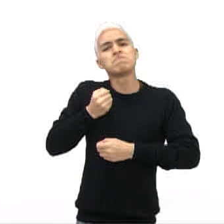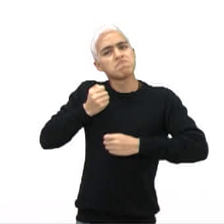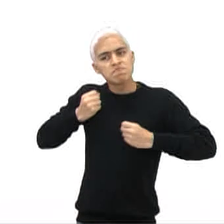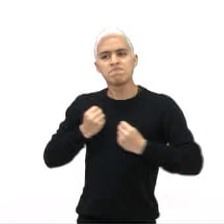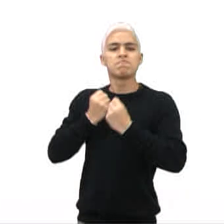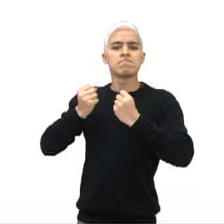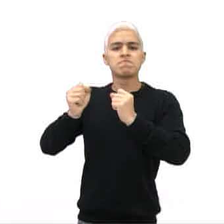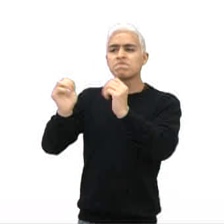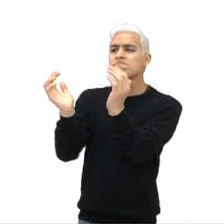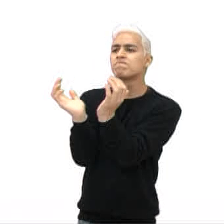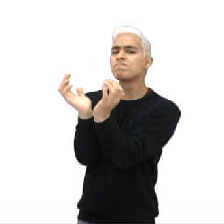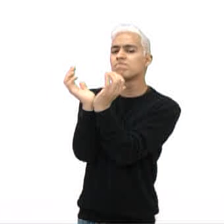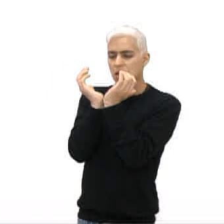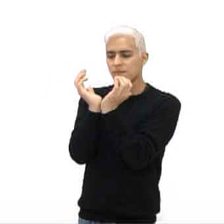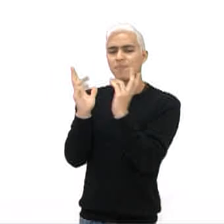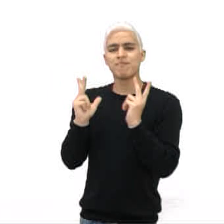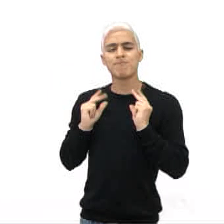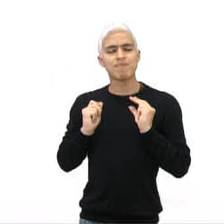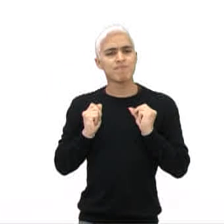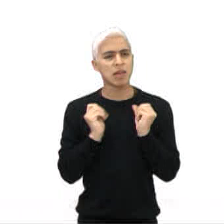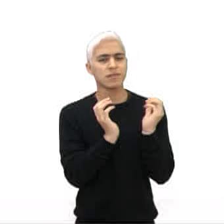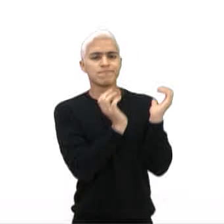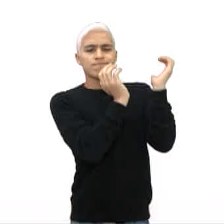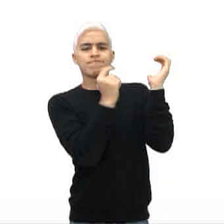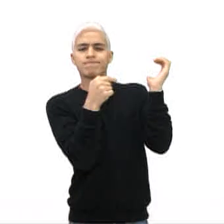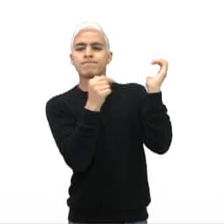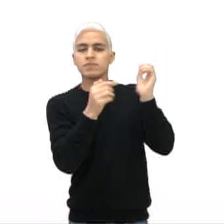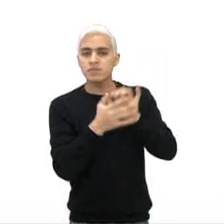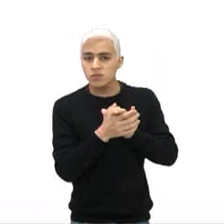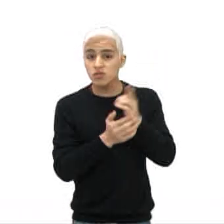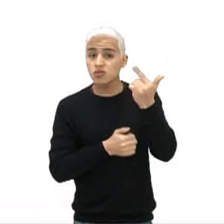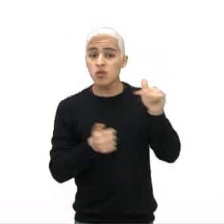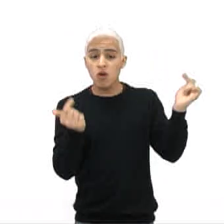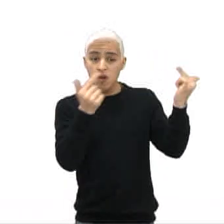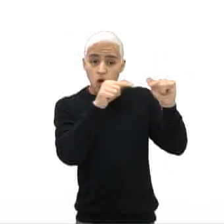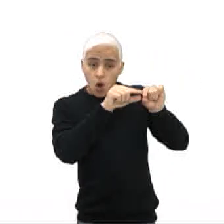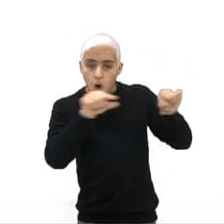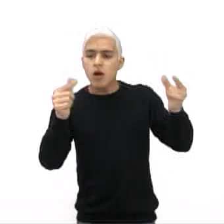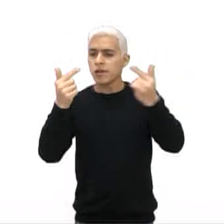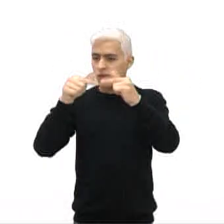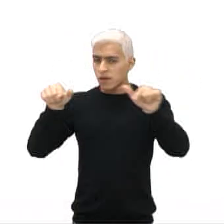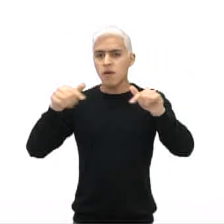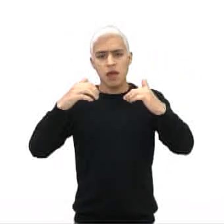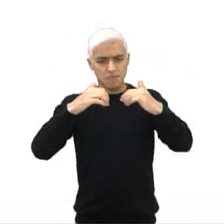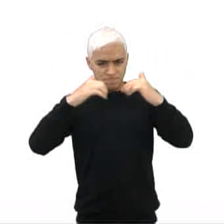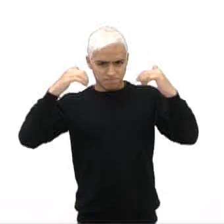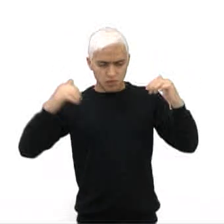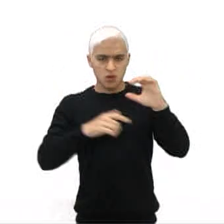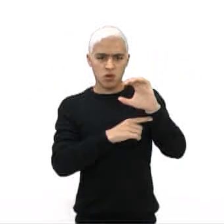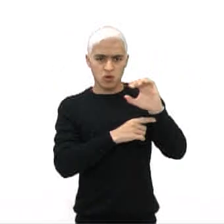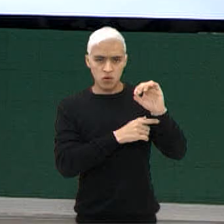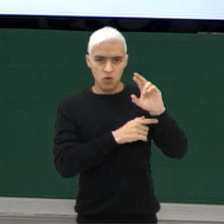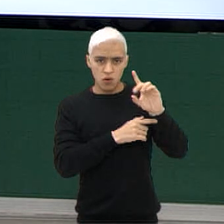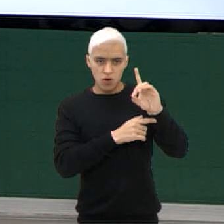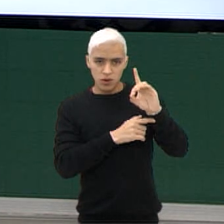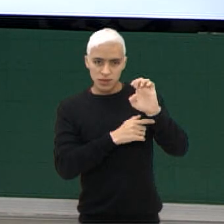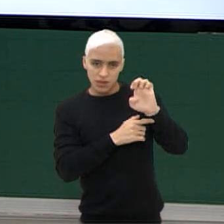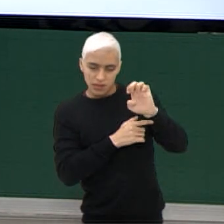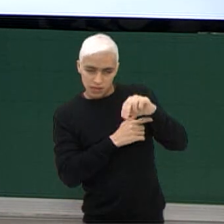o prêmio. Olha só, de novo eu tenho duas orações, elas são coordenadas porque elas funcionam